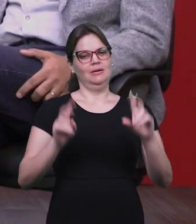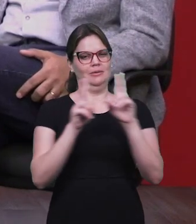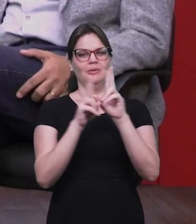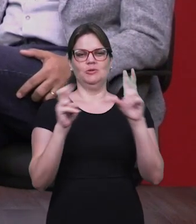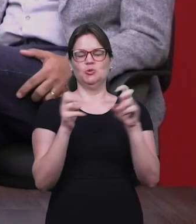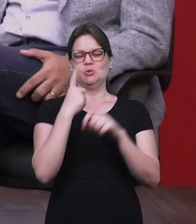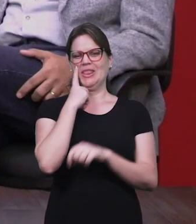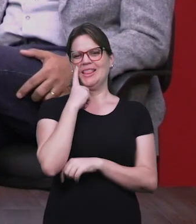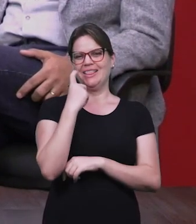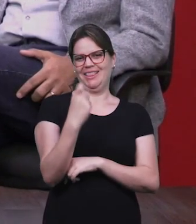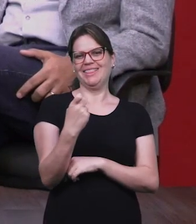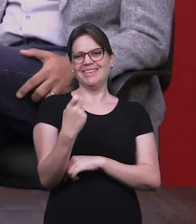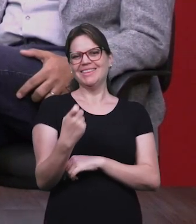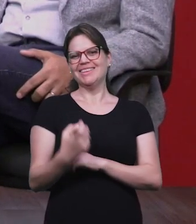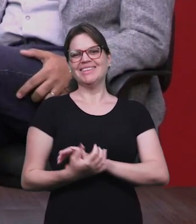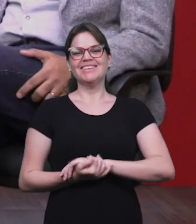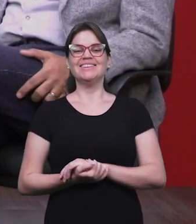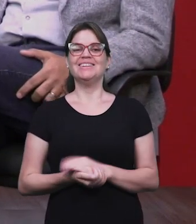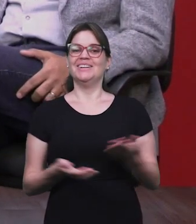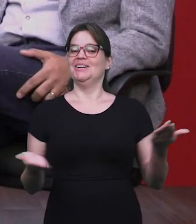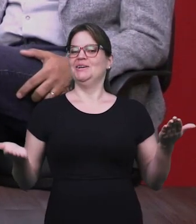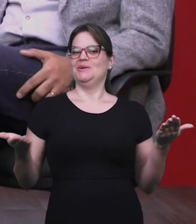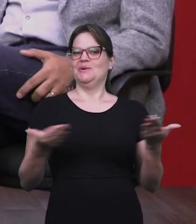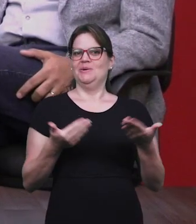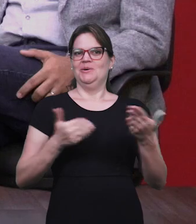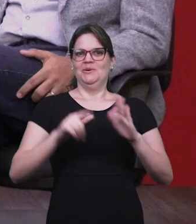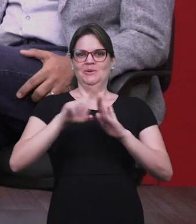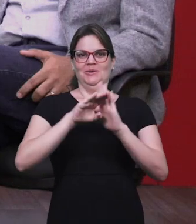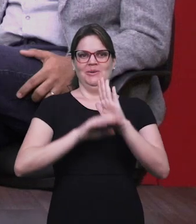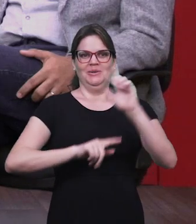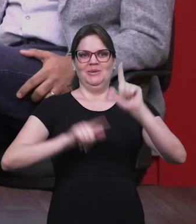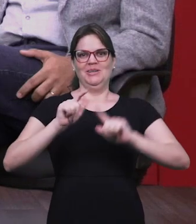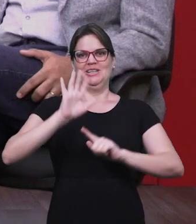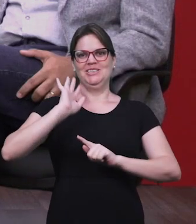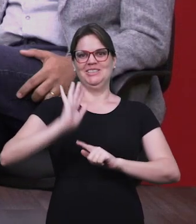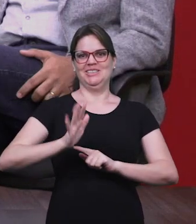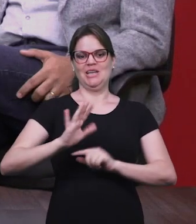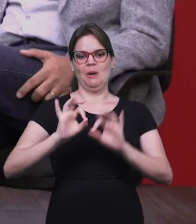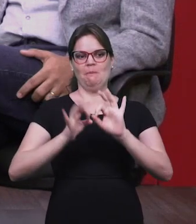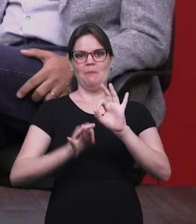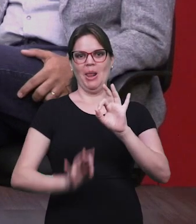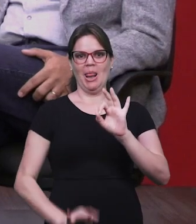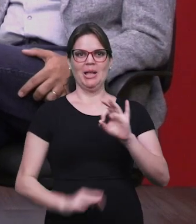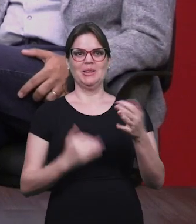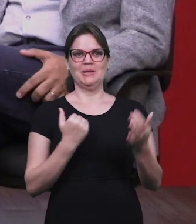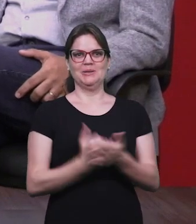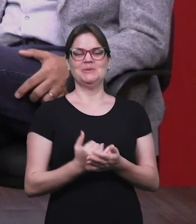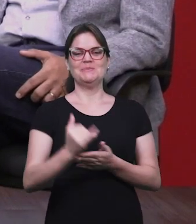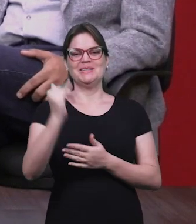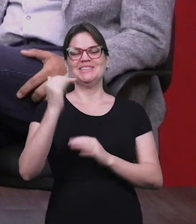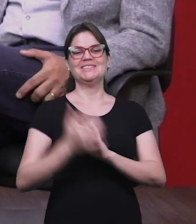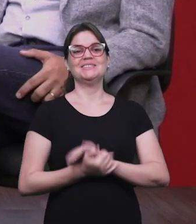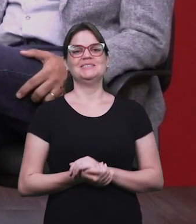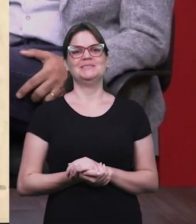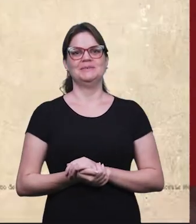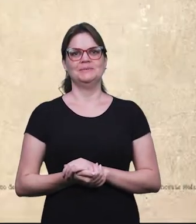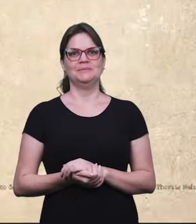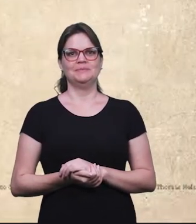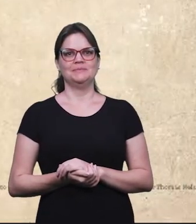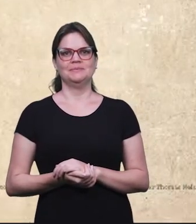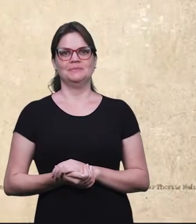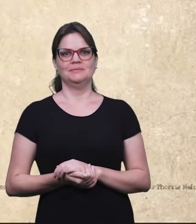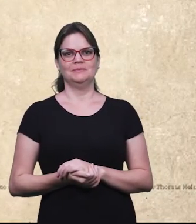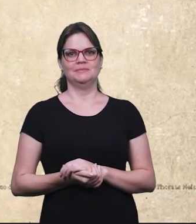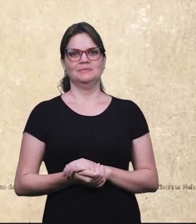muito interessante, né? O nosso programa hoje já até avançou, né? Só nesse comecinho,